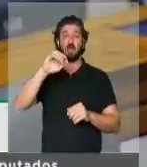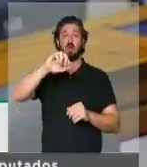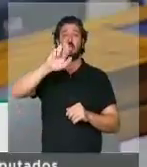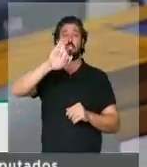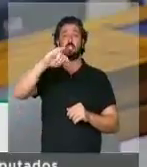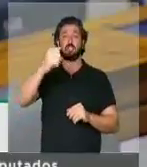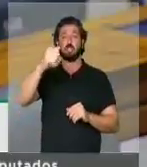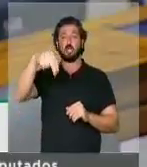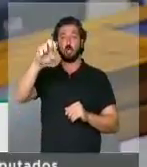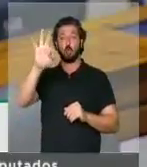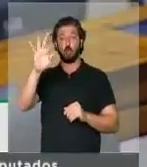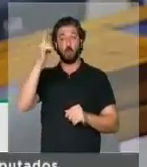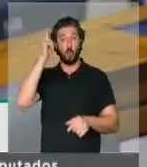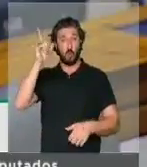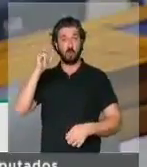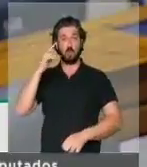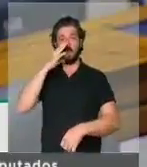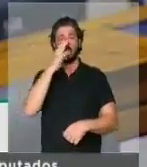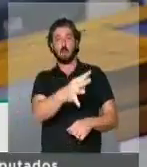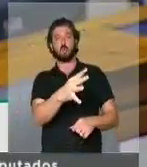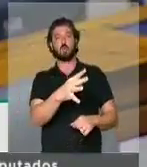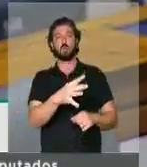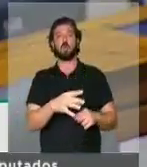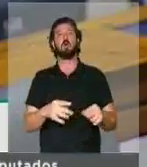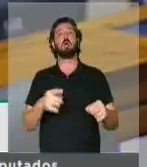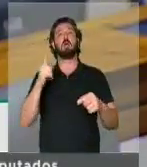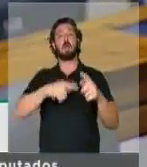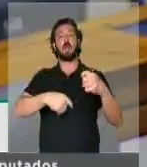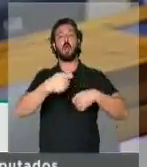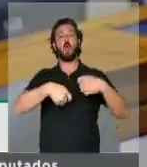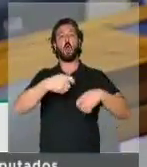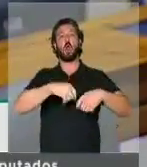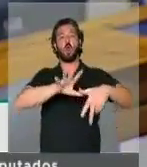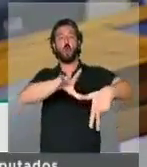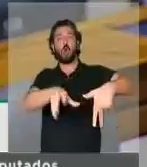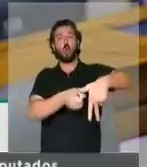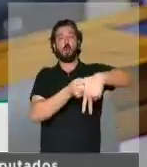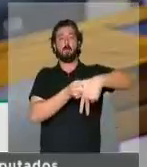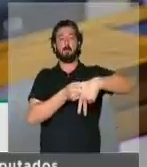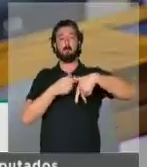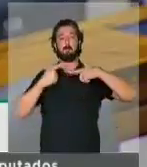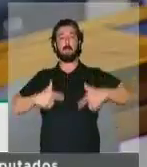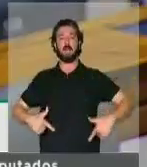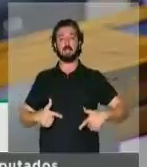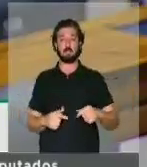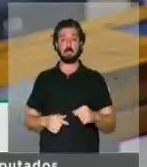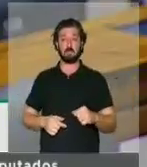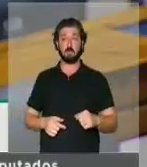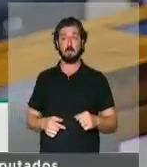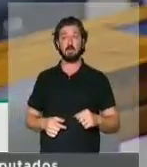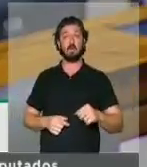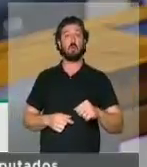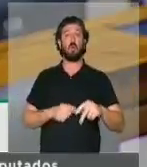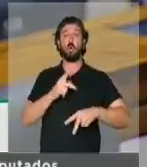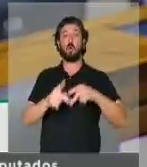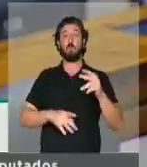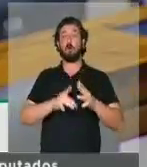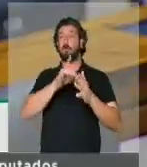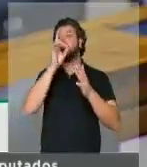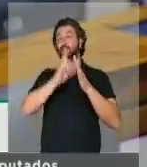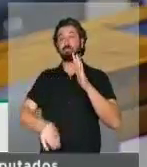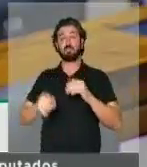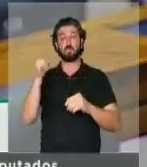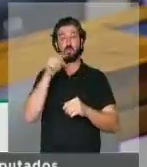o denunciou ontem pelo crime de corrupção passiva. Temer tem a maior rejeição de todos os